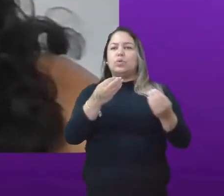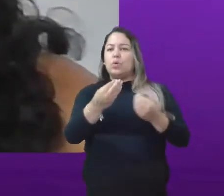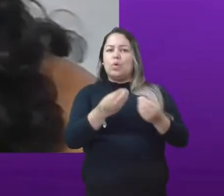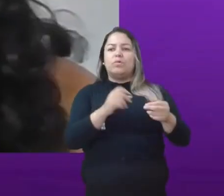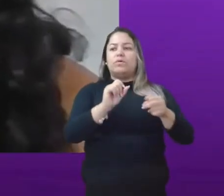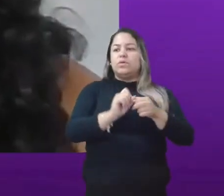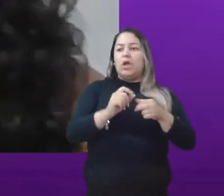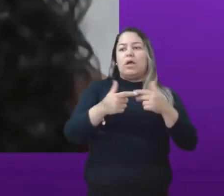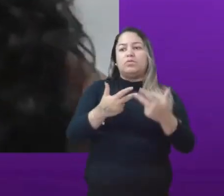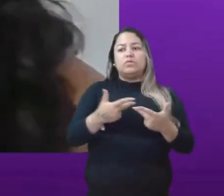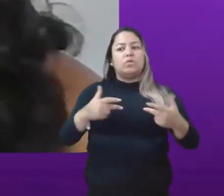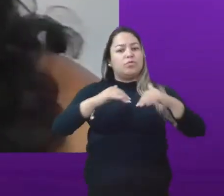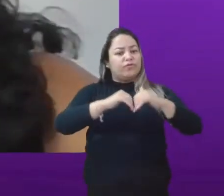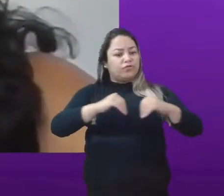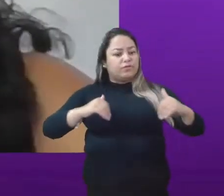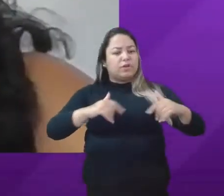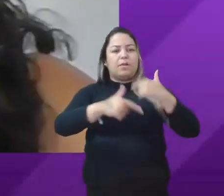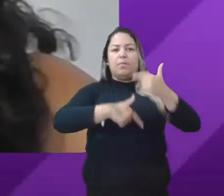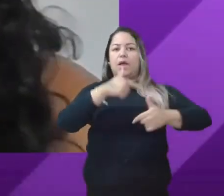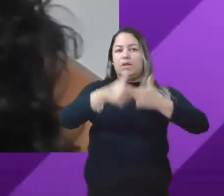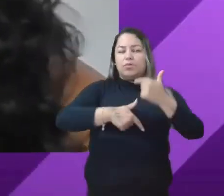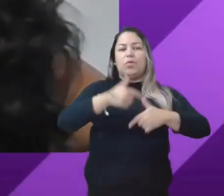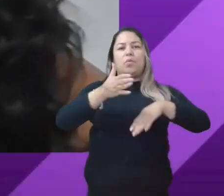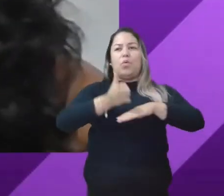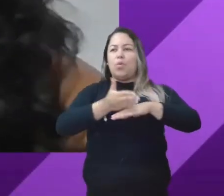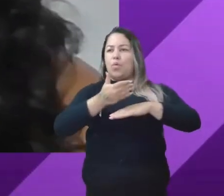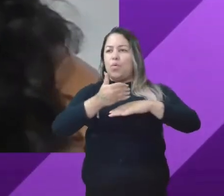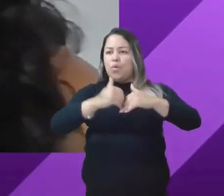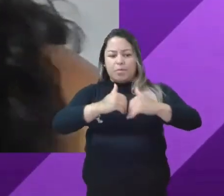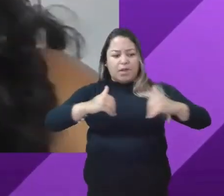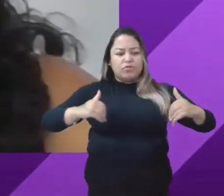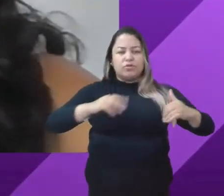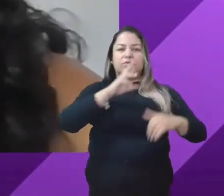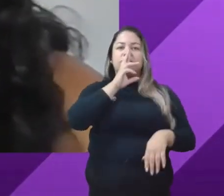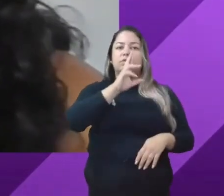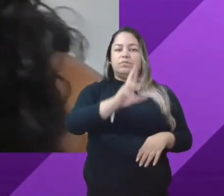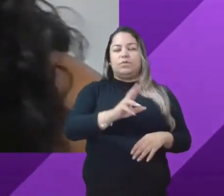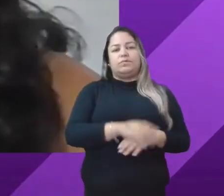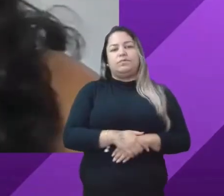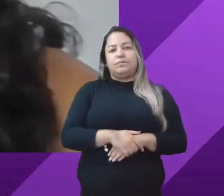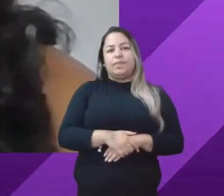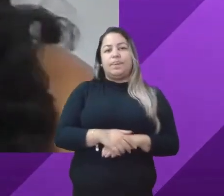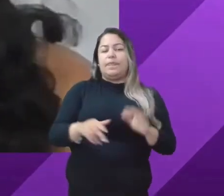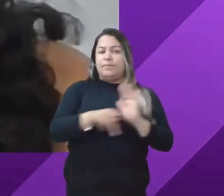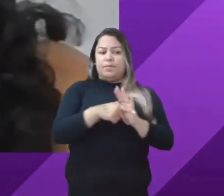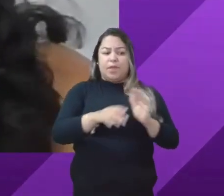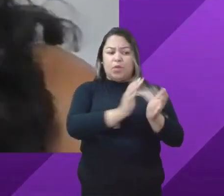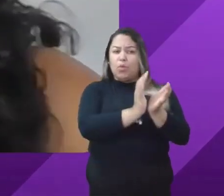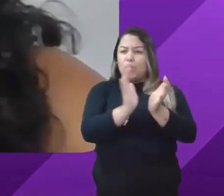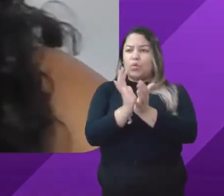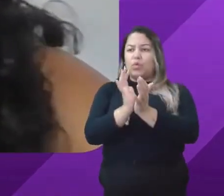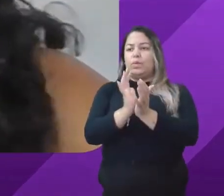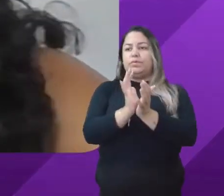negócio, de como dividir o trabalho, de como repartir os resultados. a propriedade é coletiva, né?